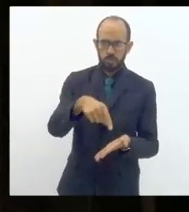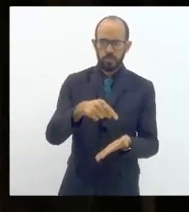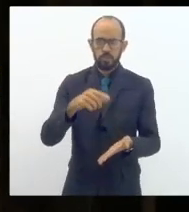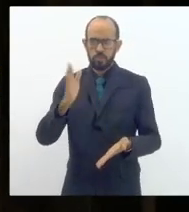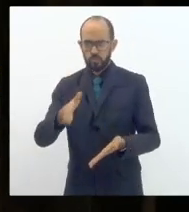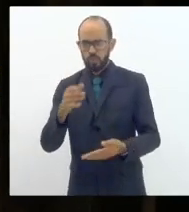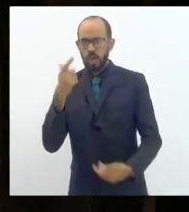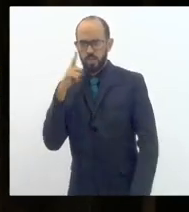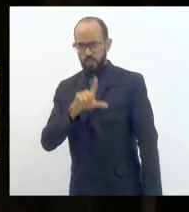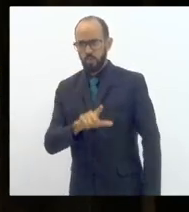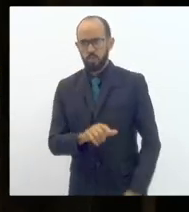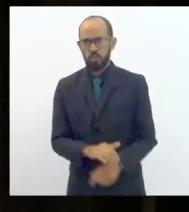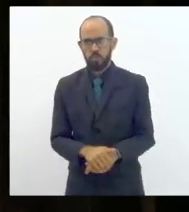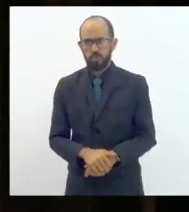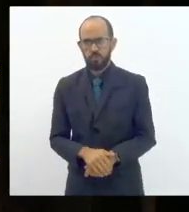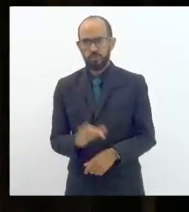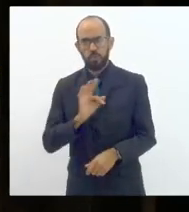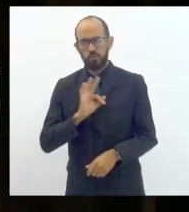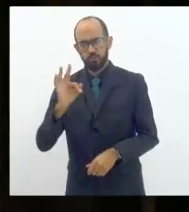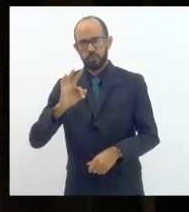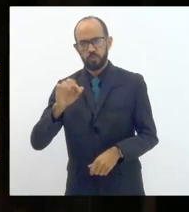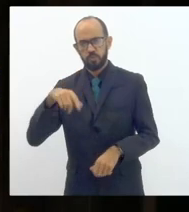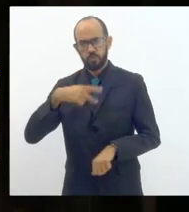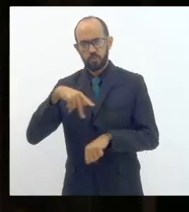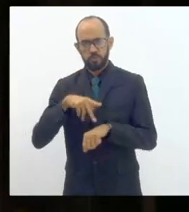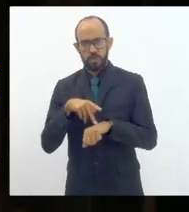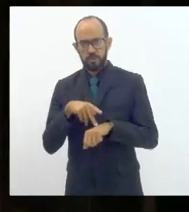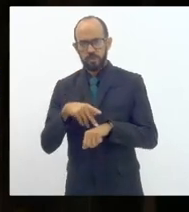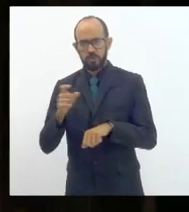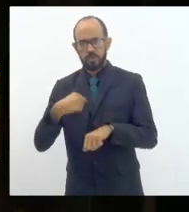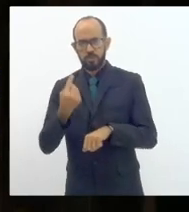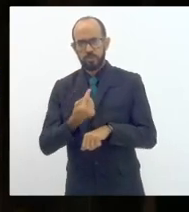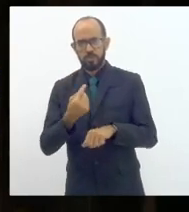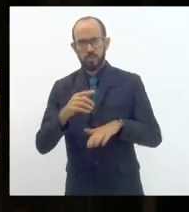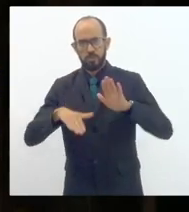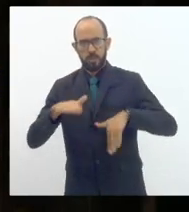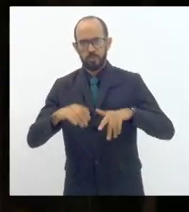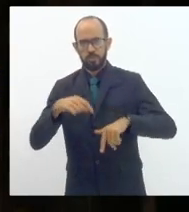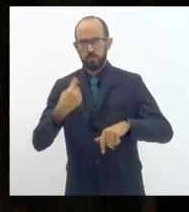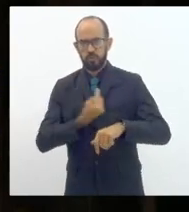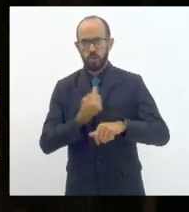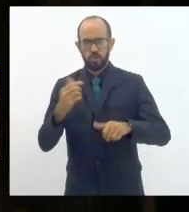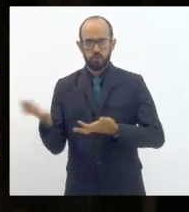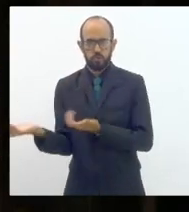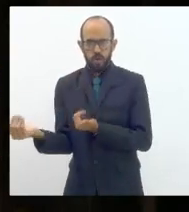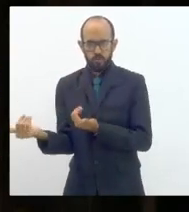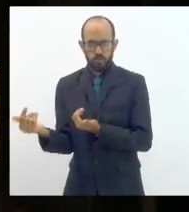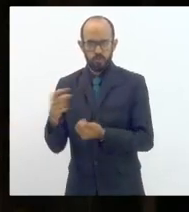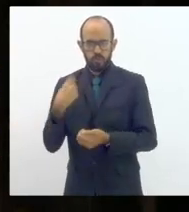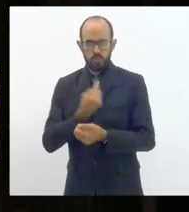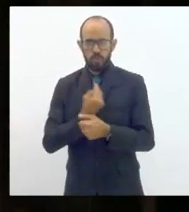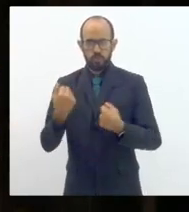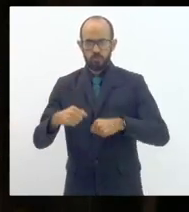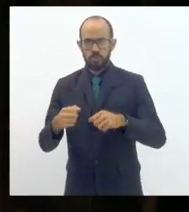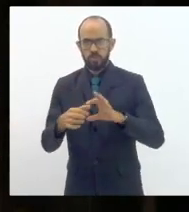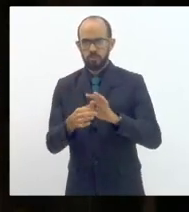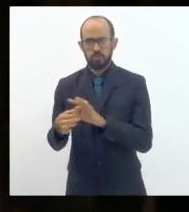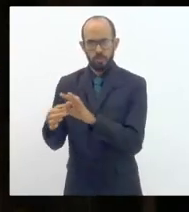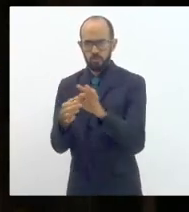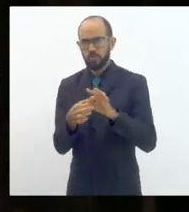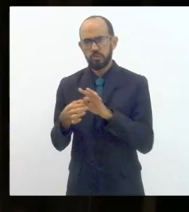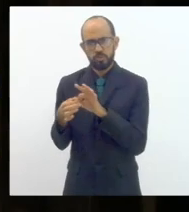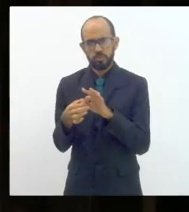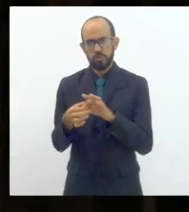ganhou. E o futuro desse país depende de nós, jovens. Nós temos de estar unidos,